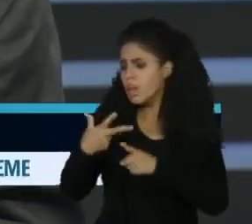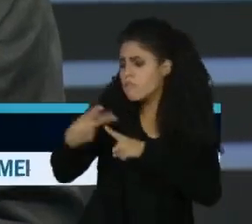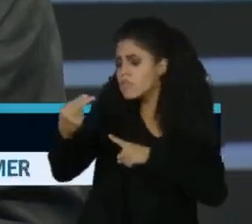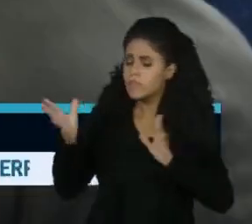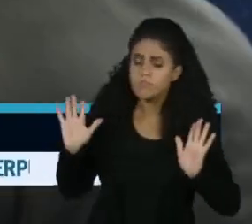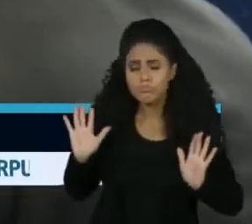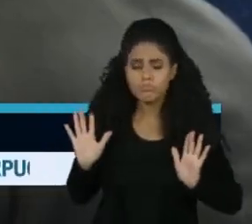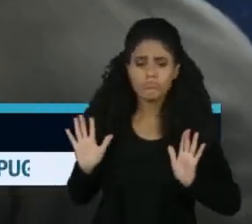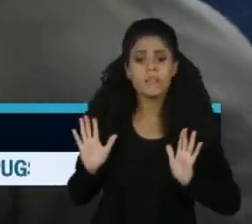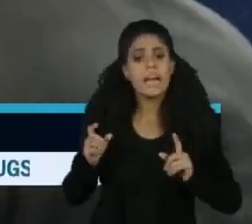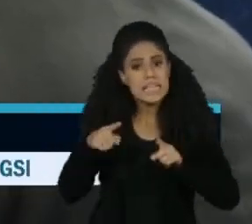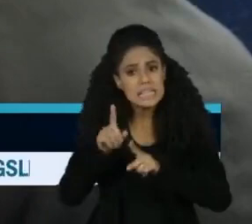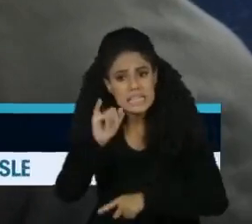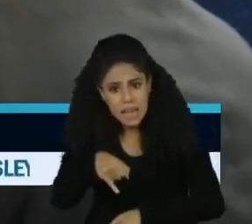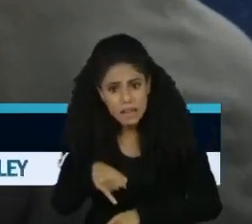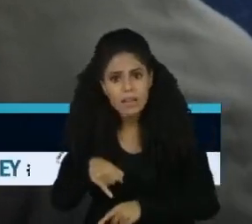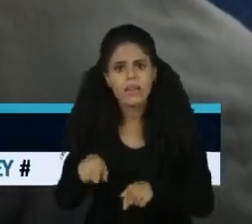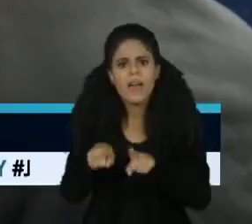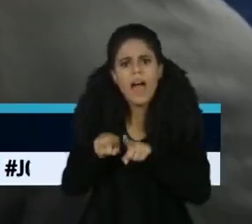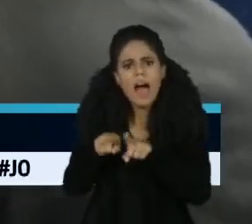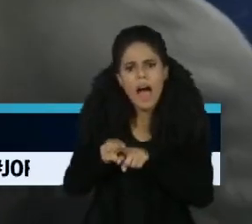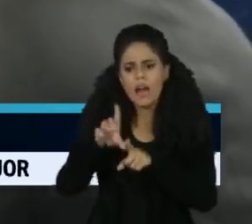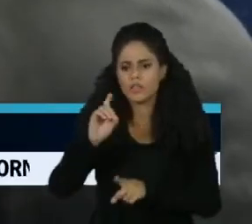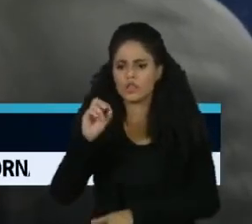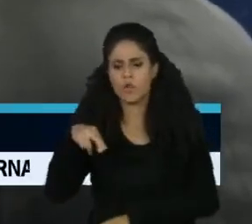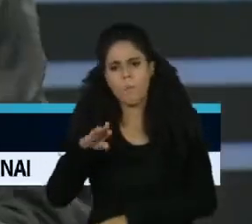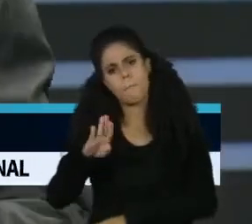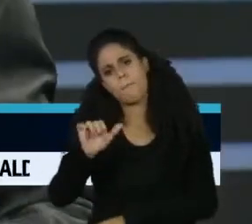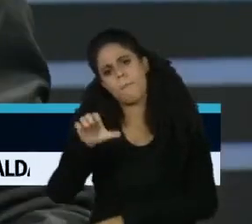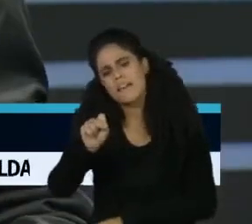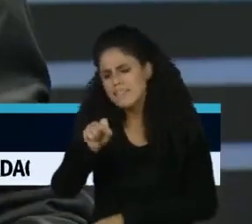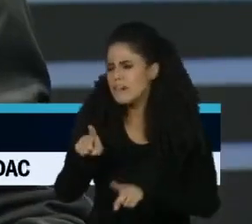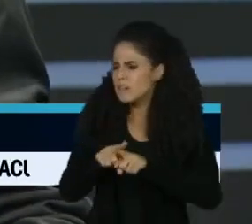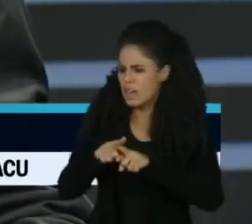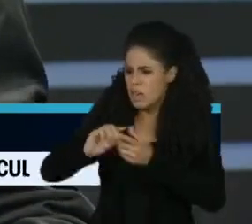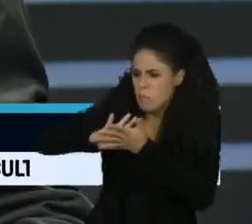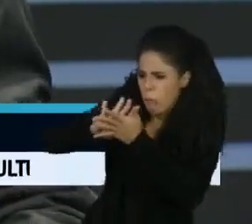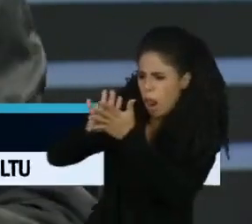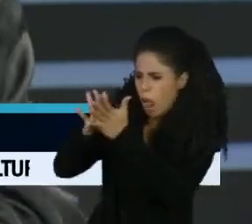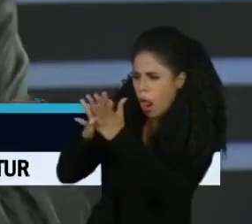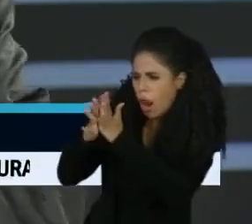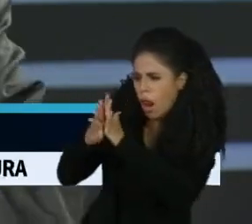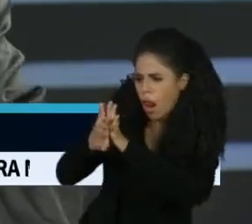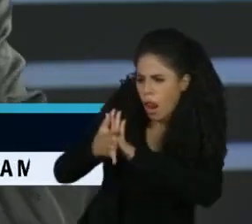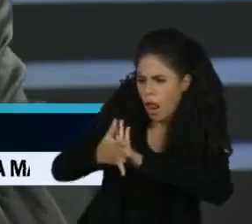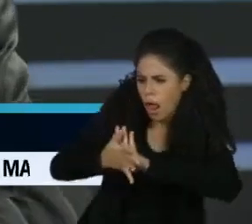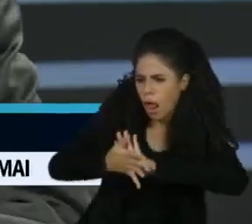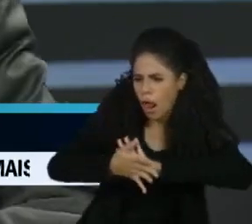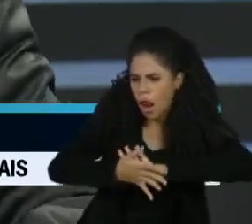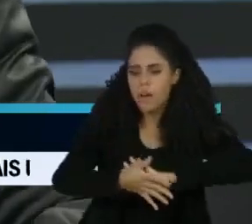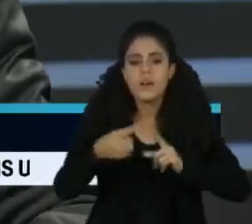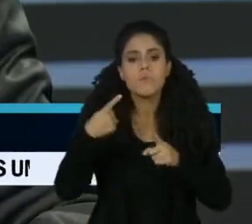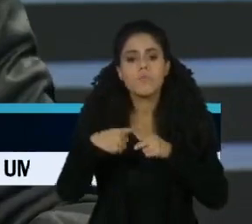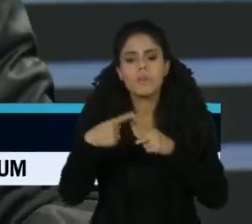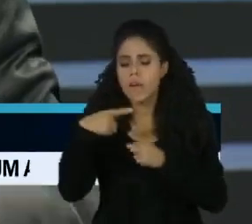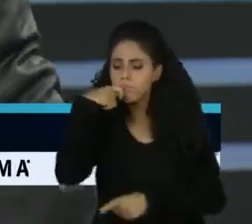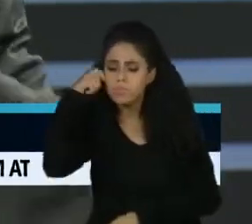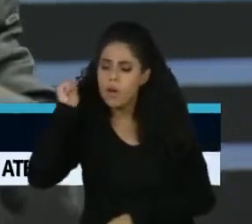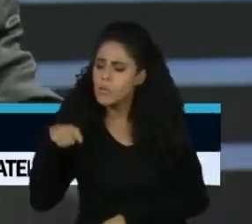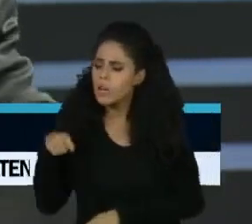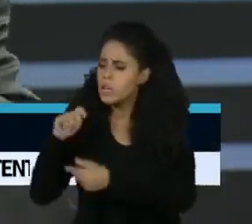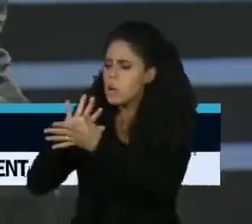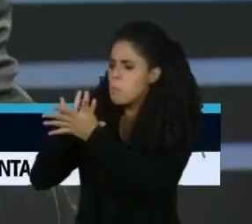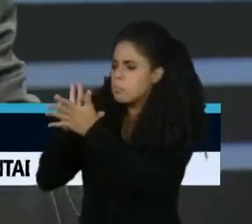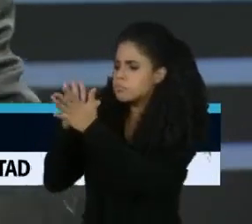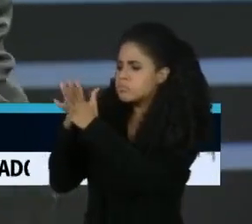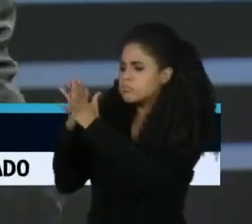foi o Donbass, que é no leste da Ucrânia. E ele vai dizer que ele teve que destruir isso tudo para deixar a Ucrânia no chão. E